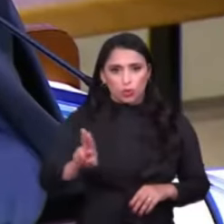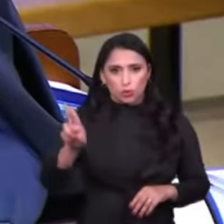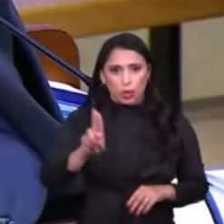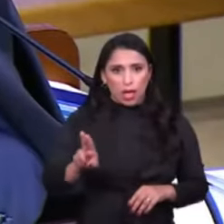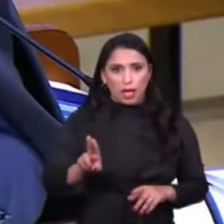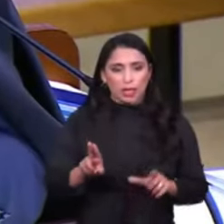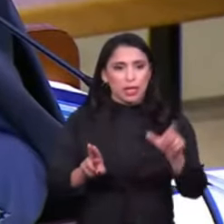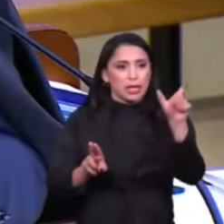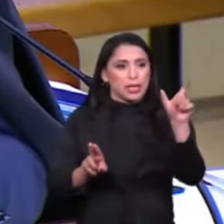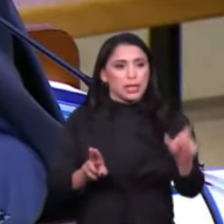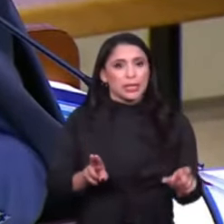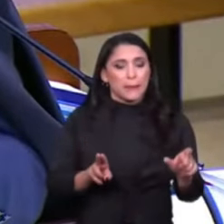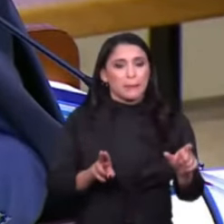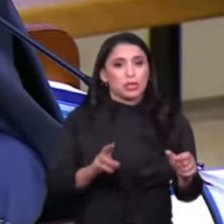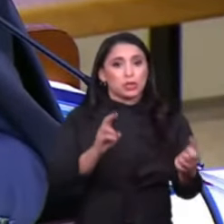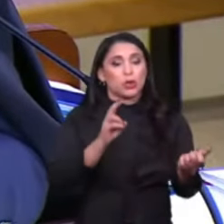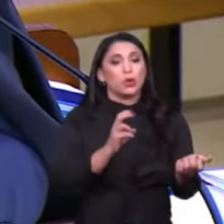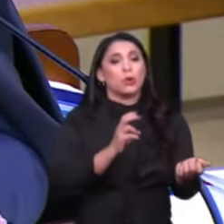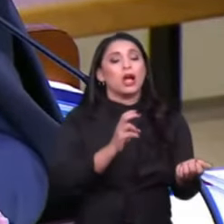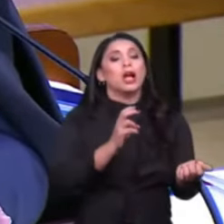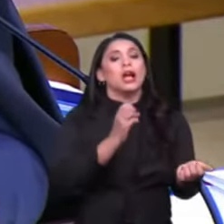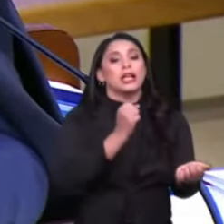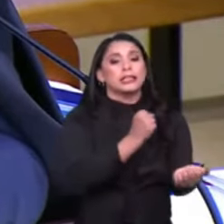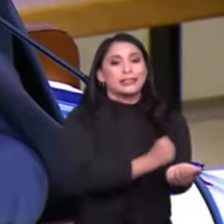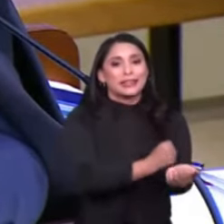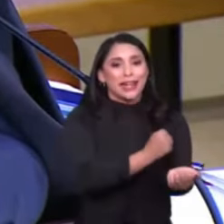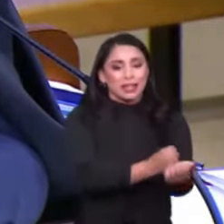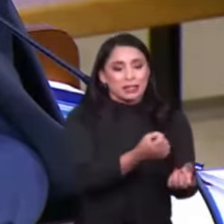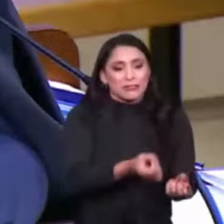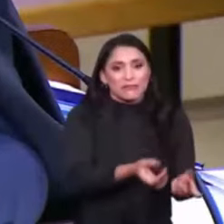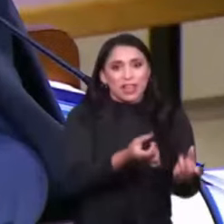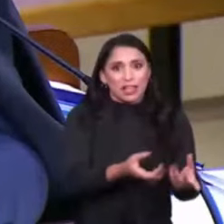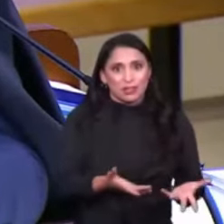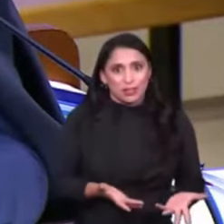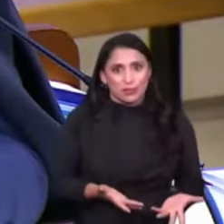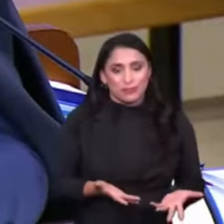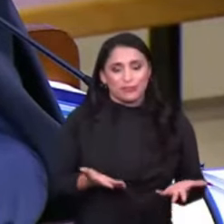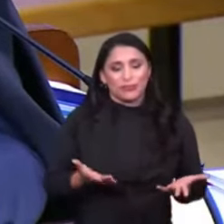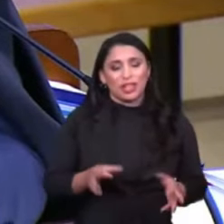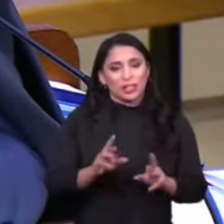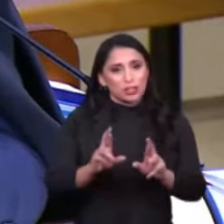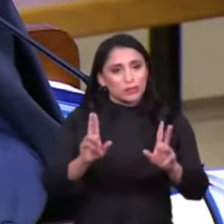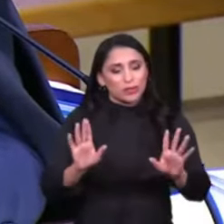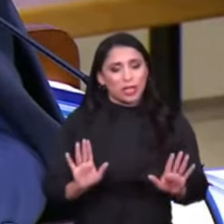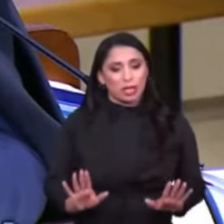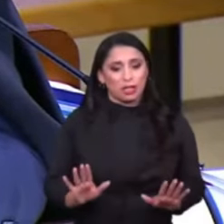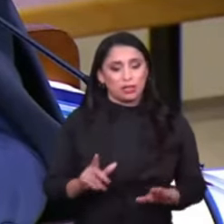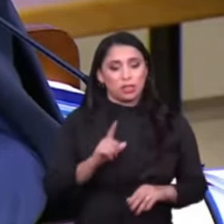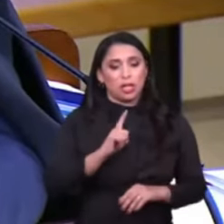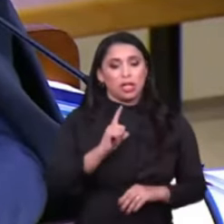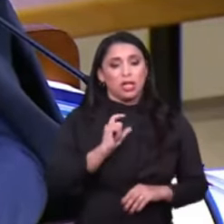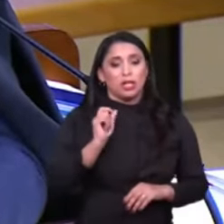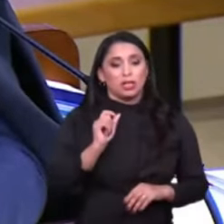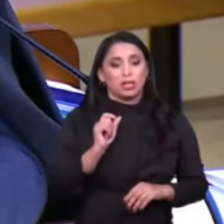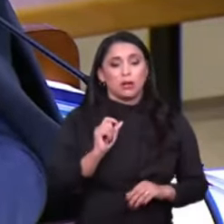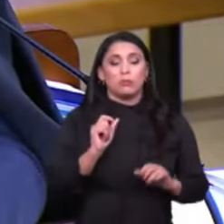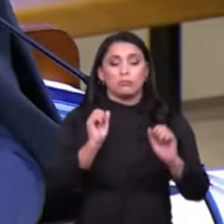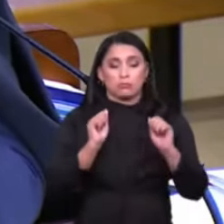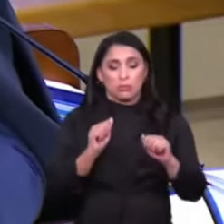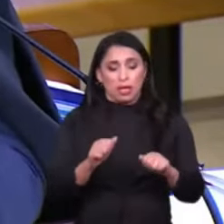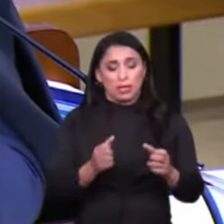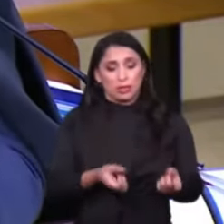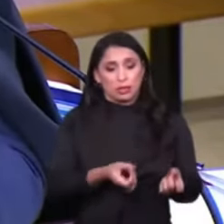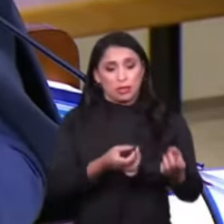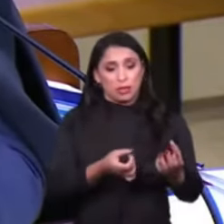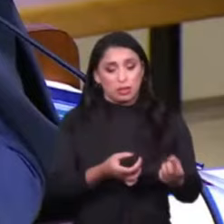Com relação ao crime de uso de drogas, a grande virtude da proposta é a eliminação da possibilidade de prisão